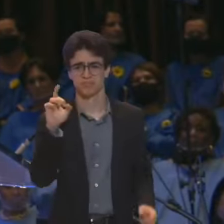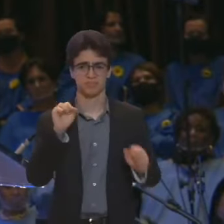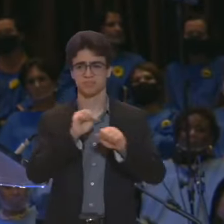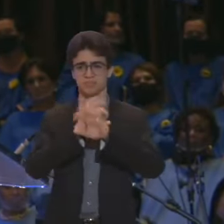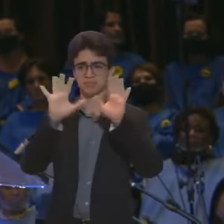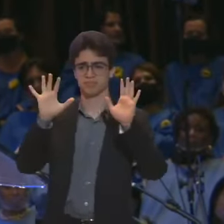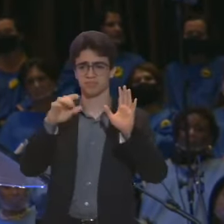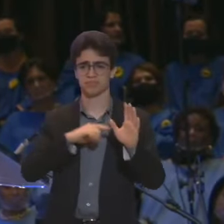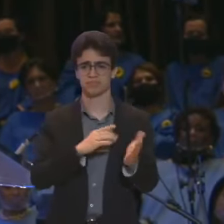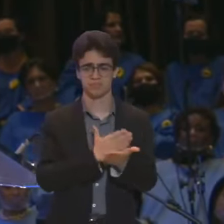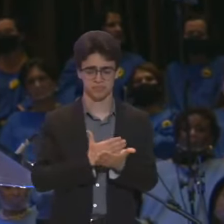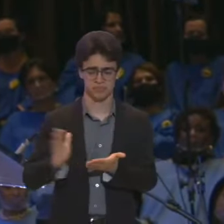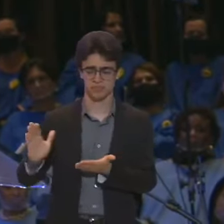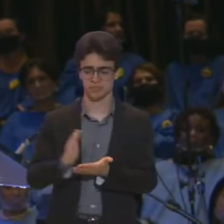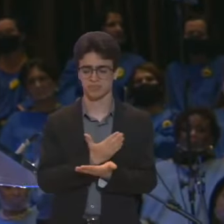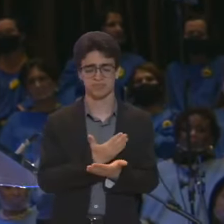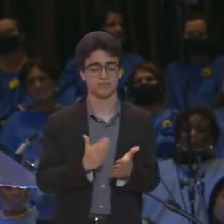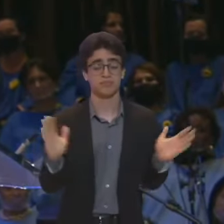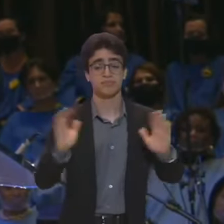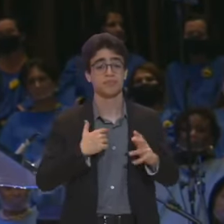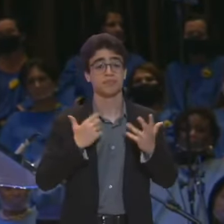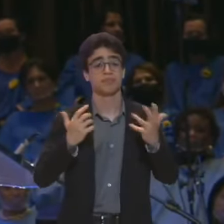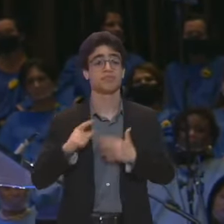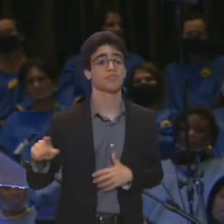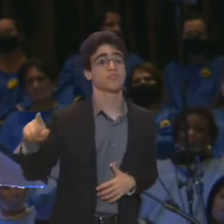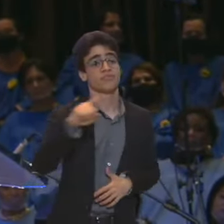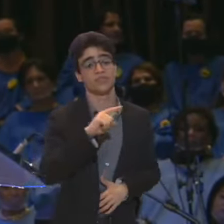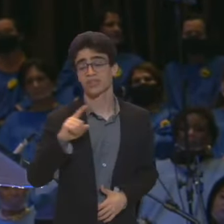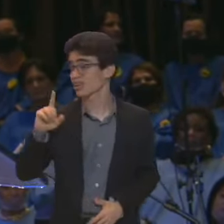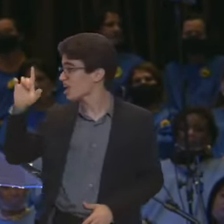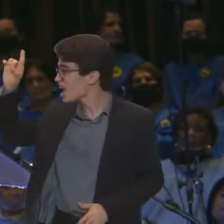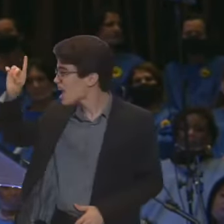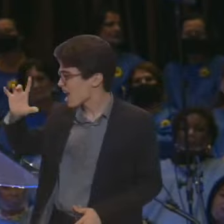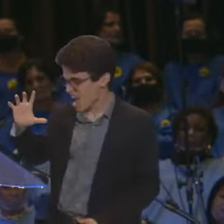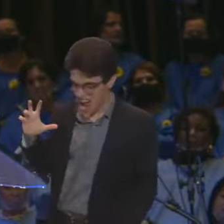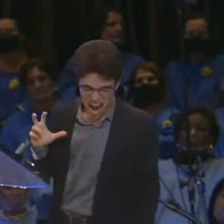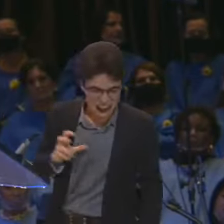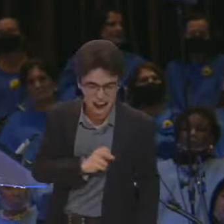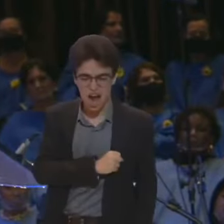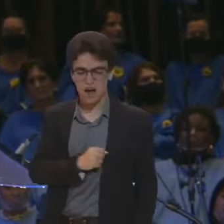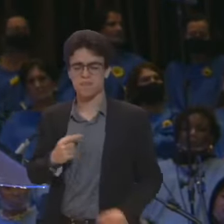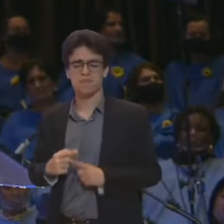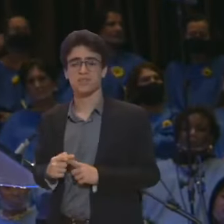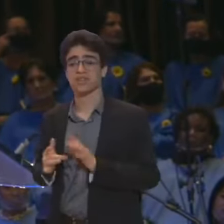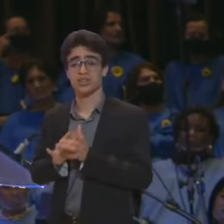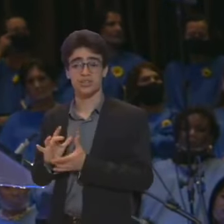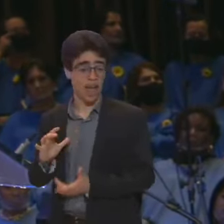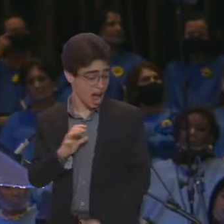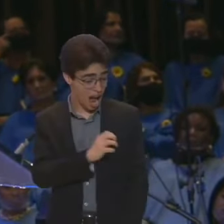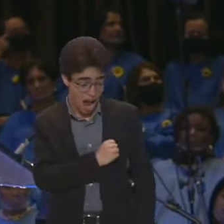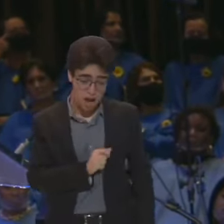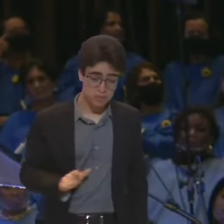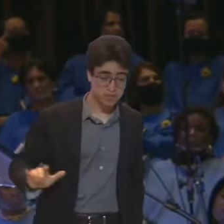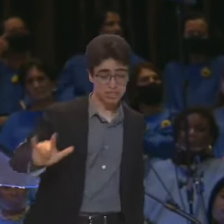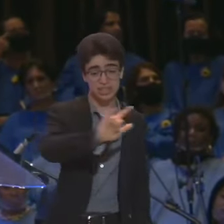ninguém. Eu quero pessoa apaixonada por mim, porque com amor eu amei primeiro.